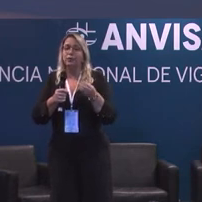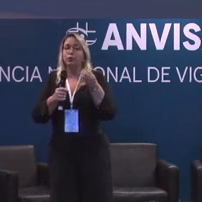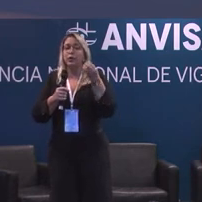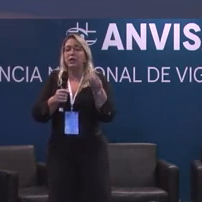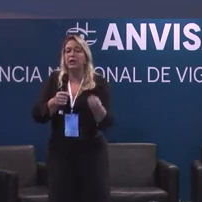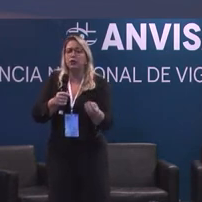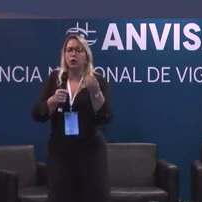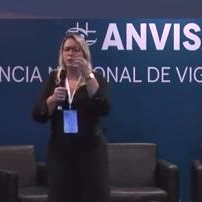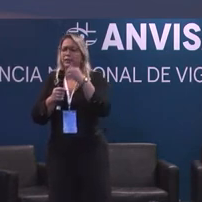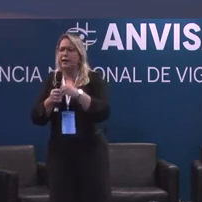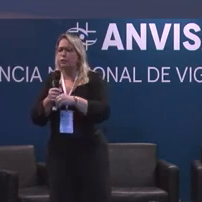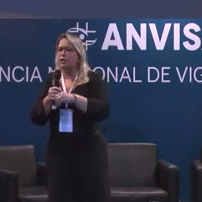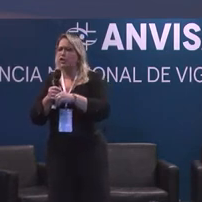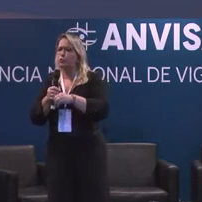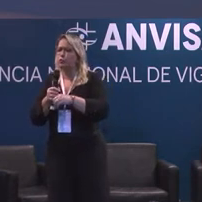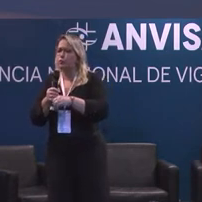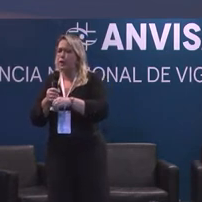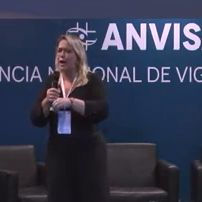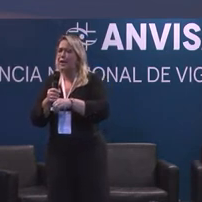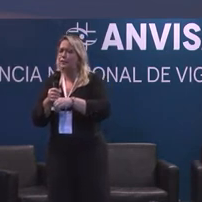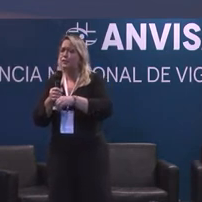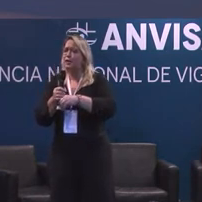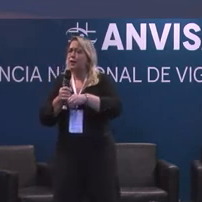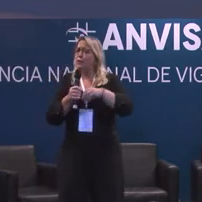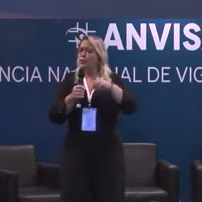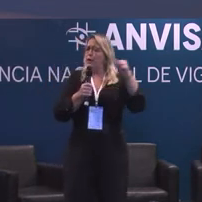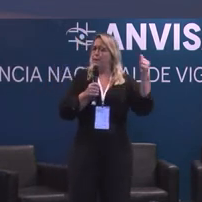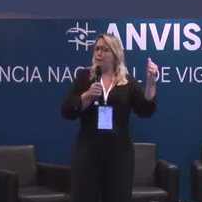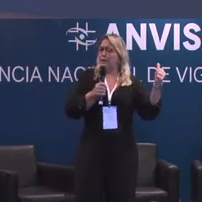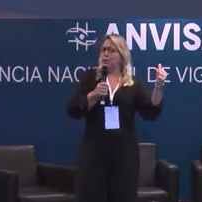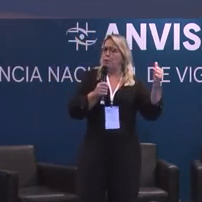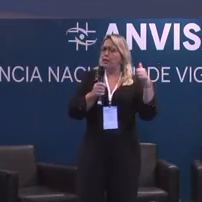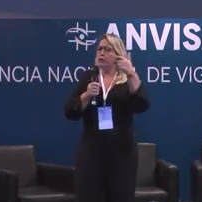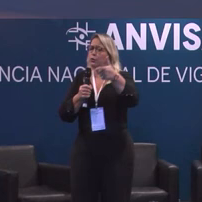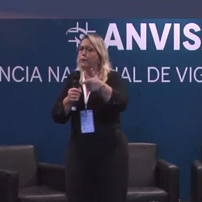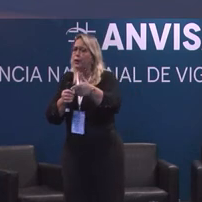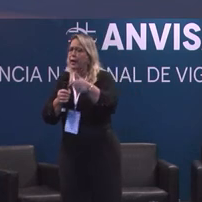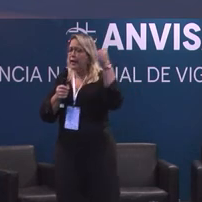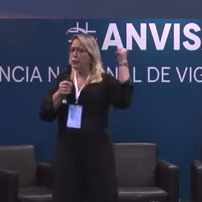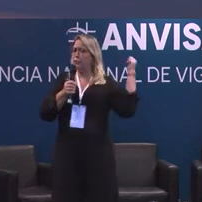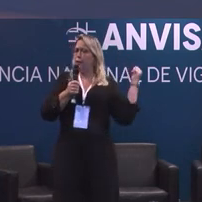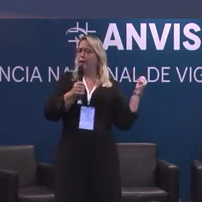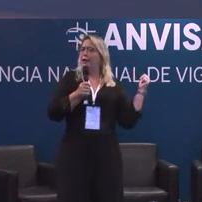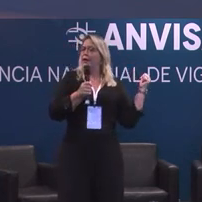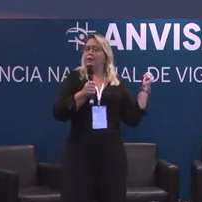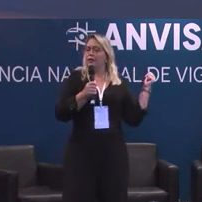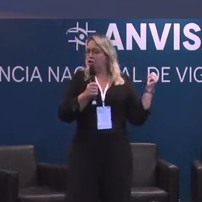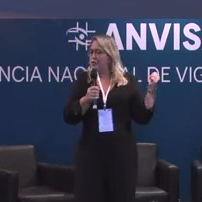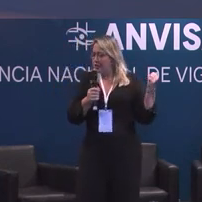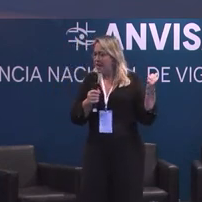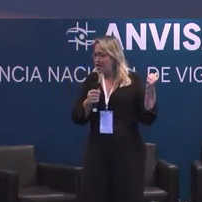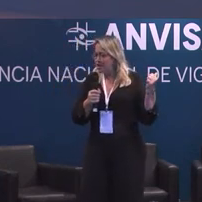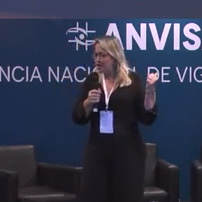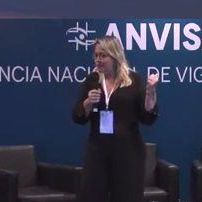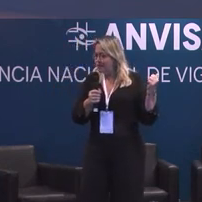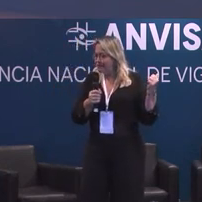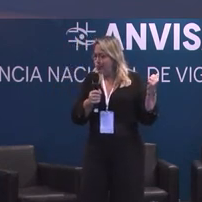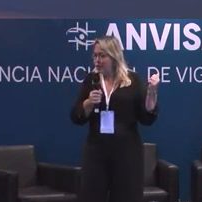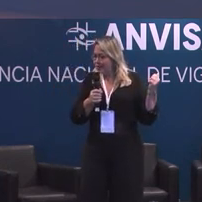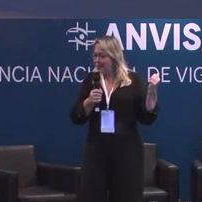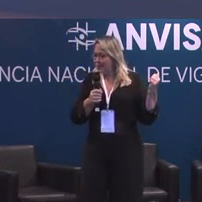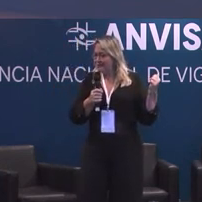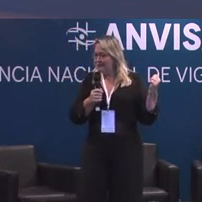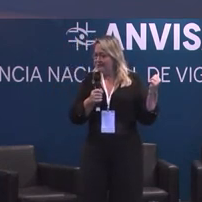do início, de como se dá a contagem dos prazos, quando é pessoalmente, quando é por AR, quando é... Eu achei isso fantástico, do